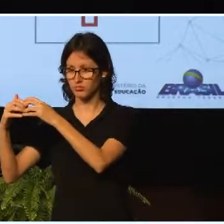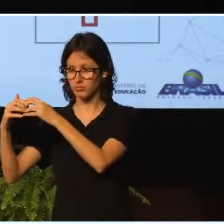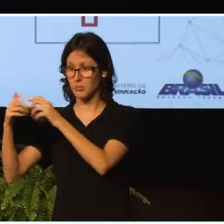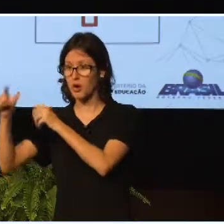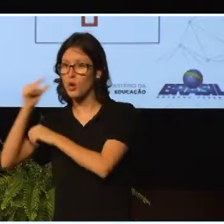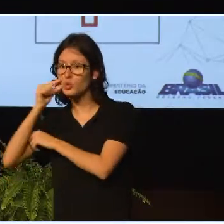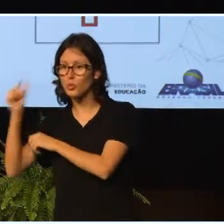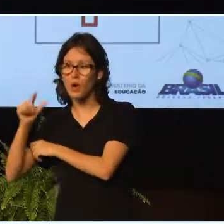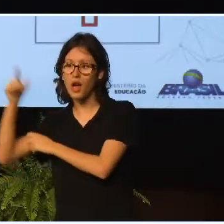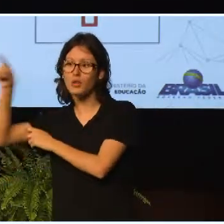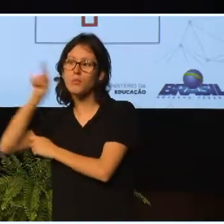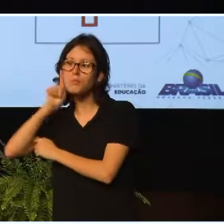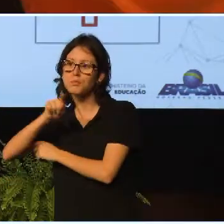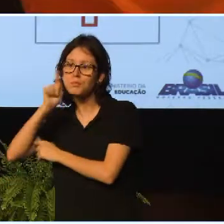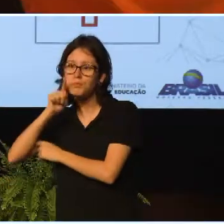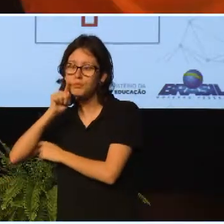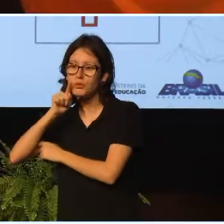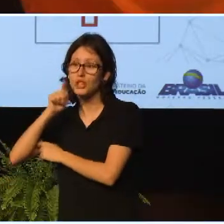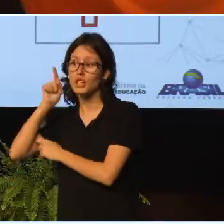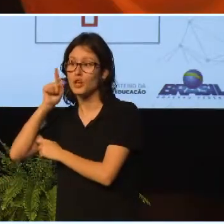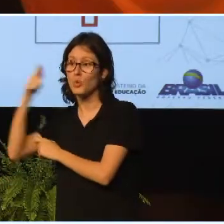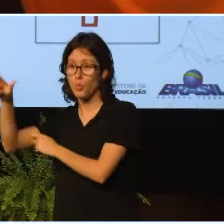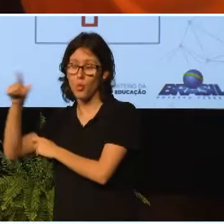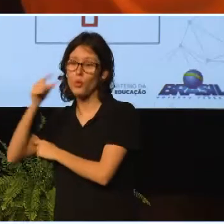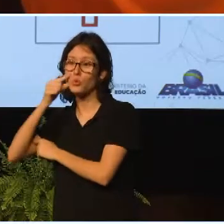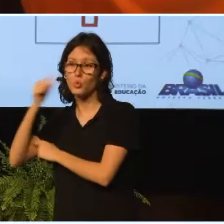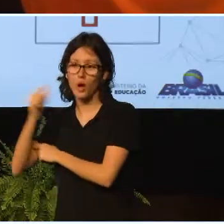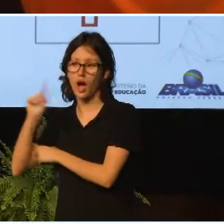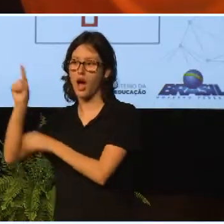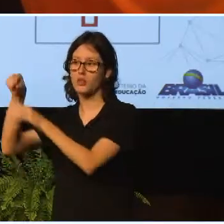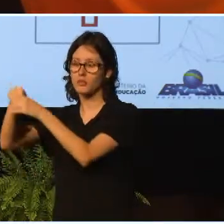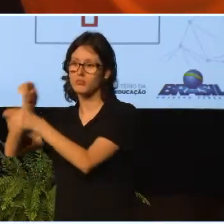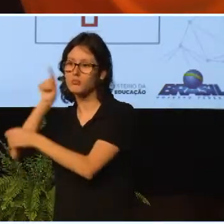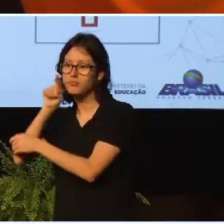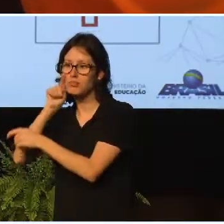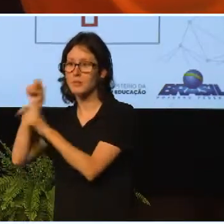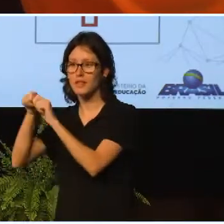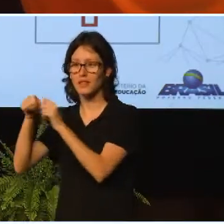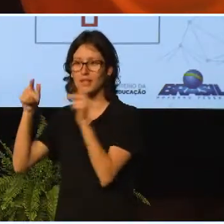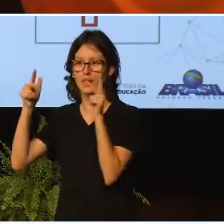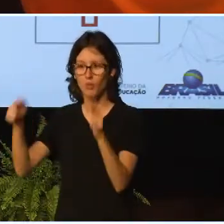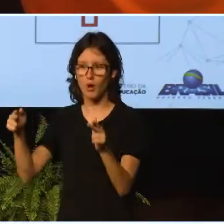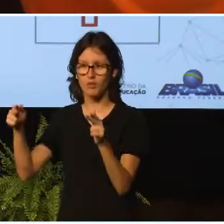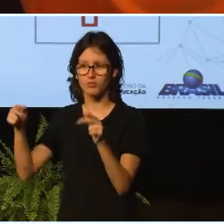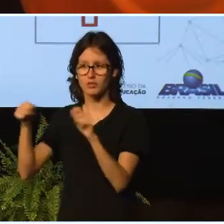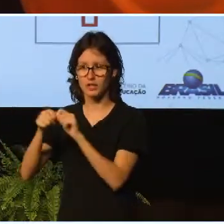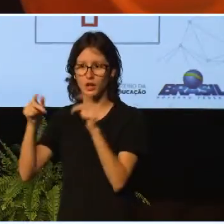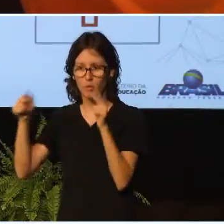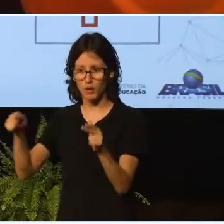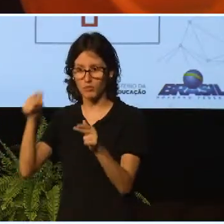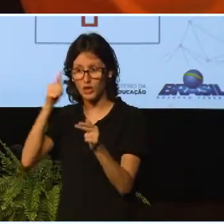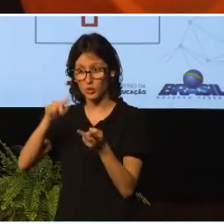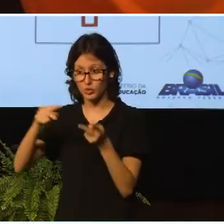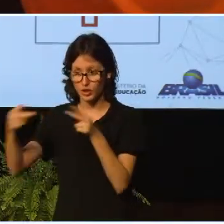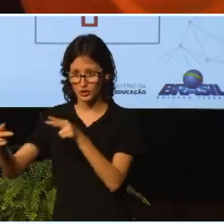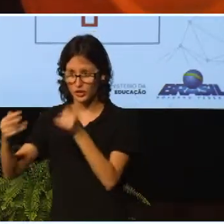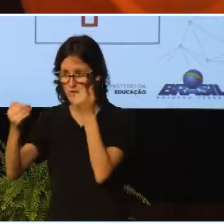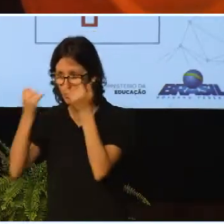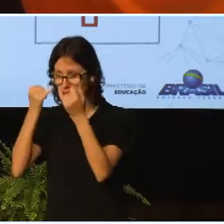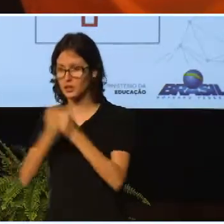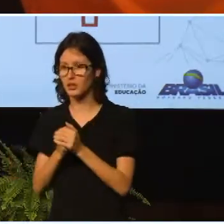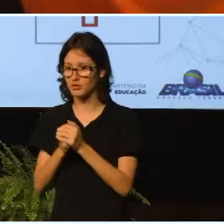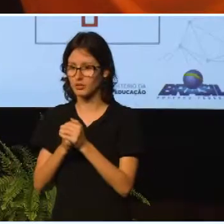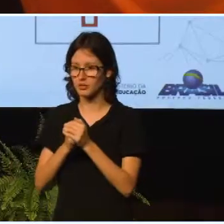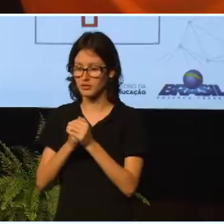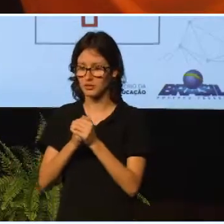E o rato nos Estados Unidos tinha que responder à tarefa. Ele tinha que responder igual. Ou seja,